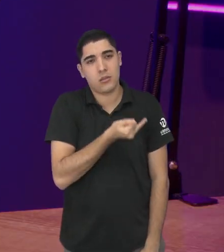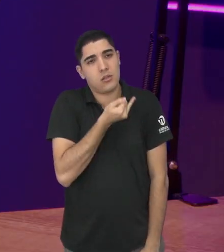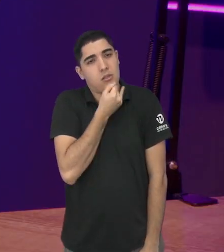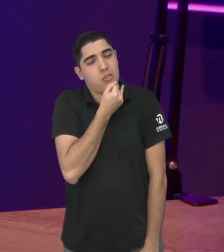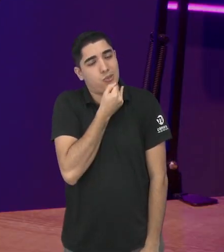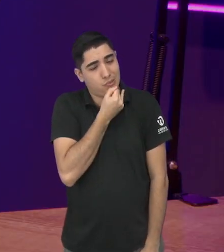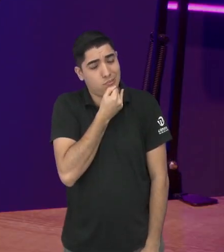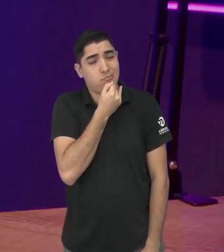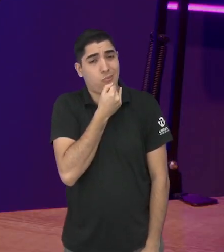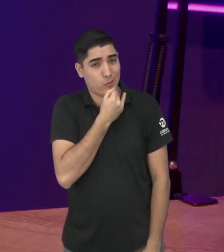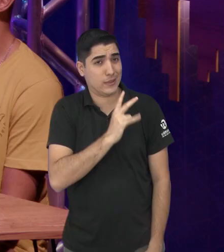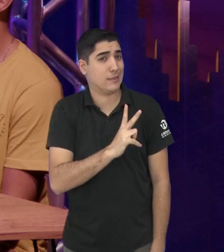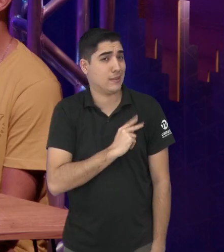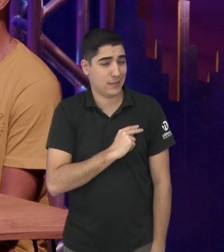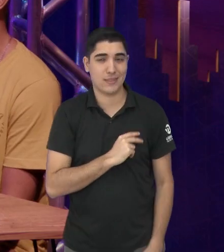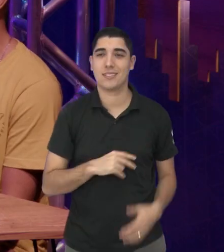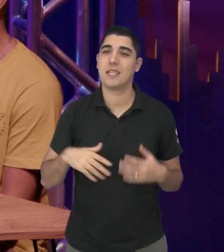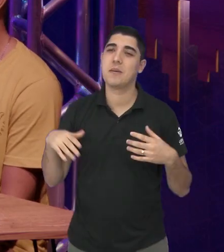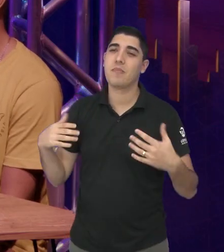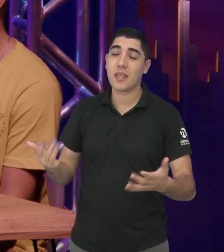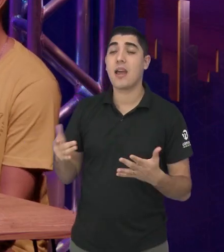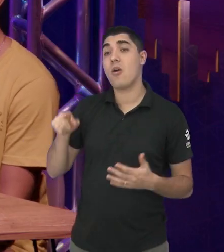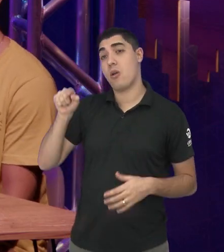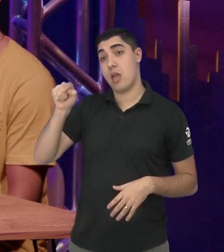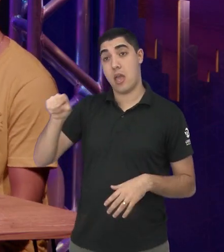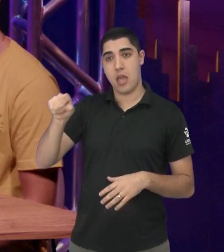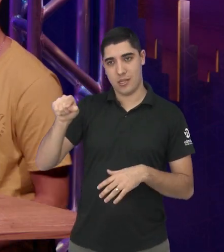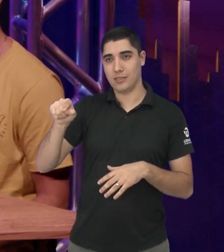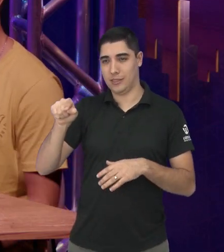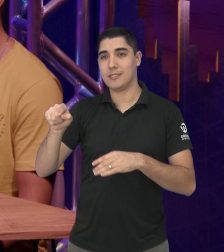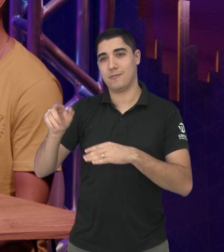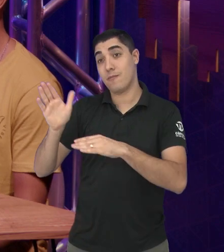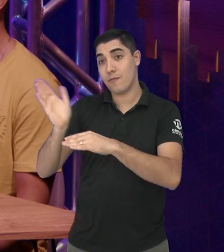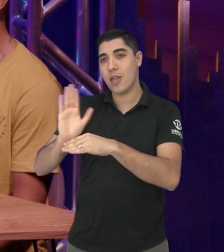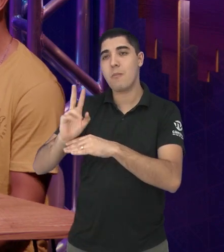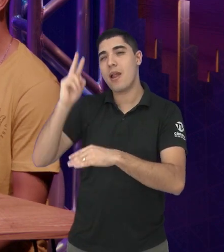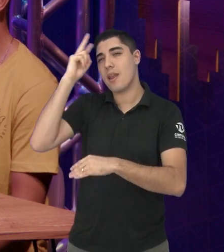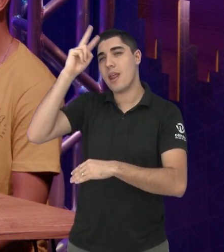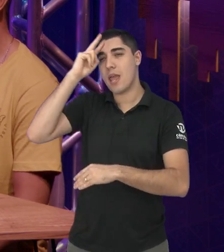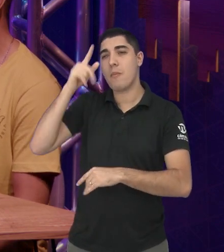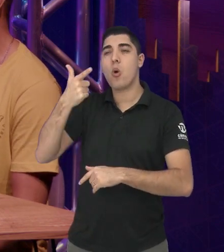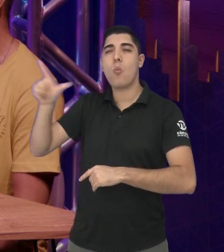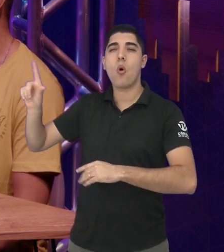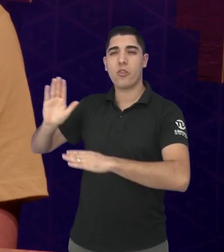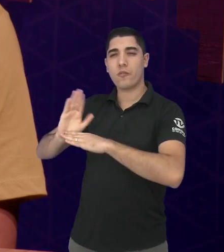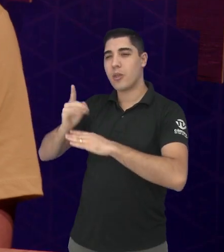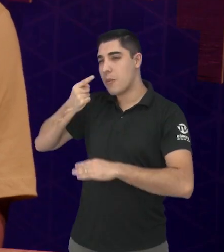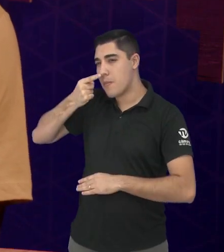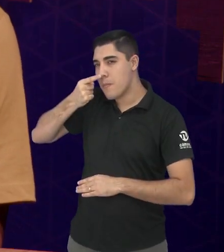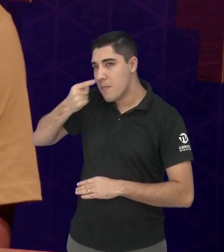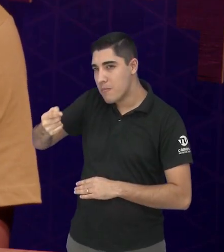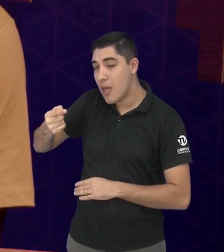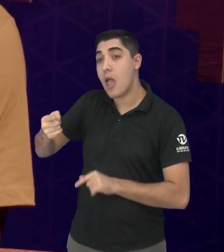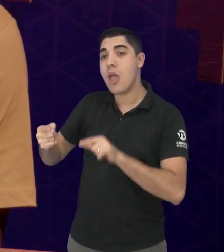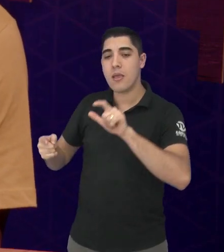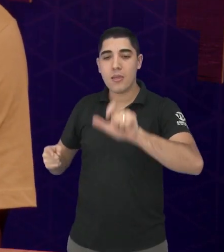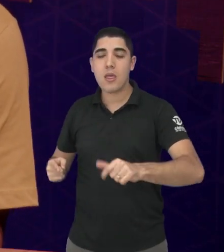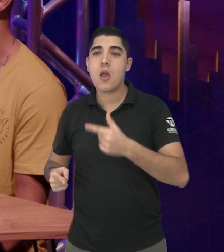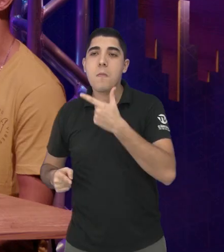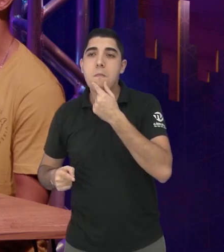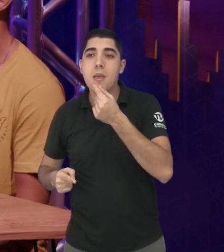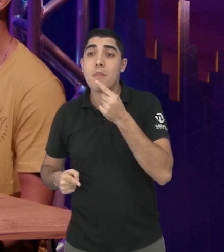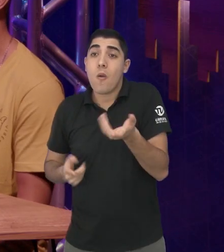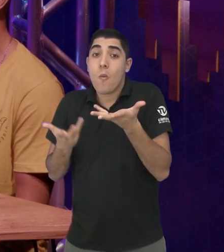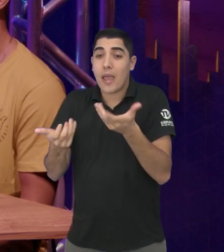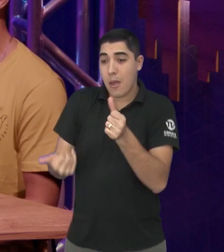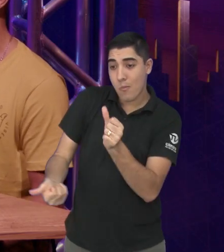muito triste esse filme. Então, porque ele remonta a um lance do Pinóquio, né? Que ele queria ser um menino de verdade,